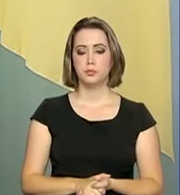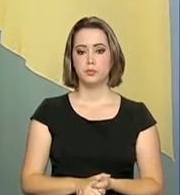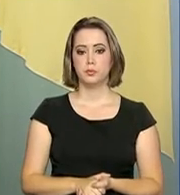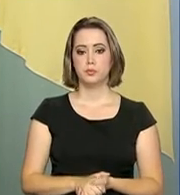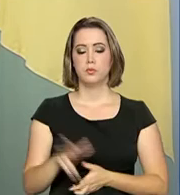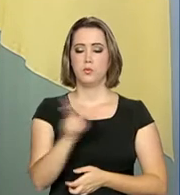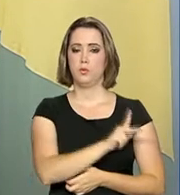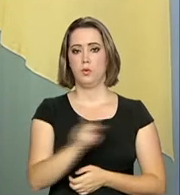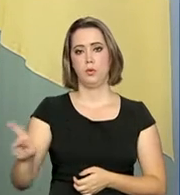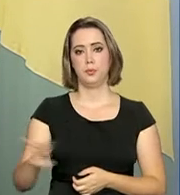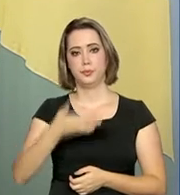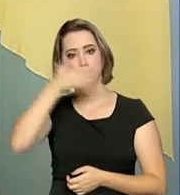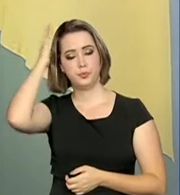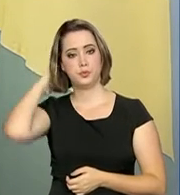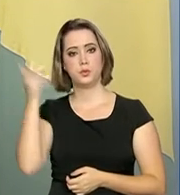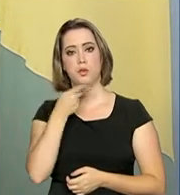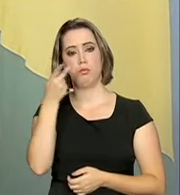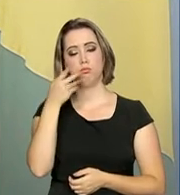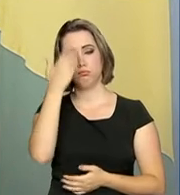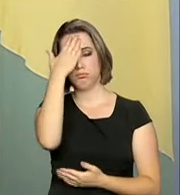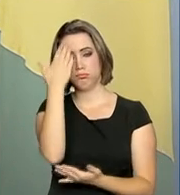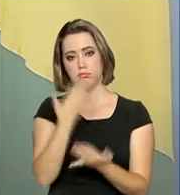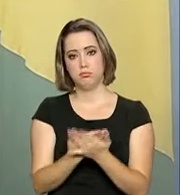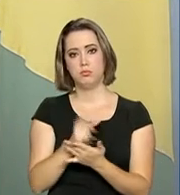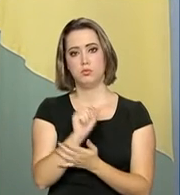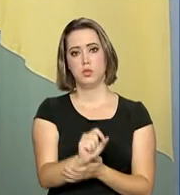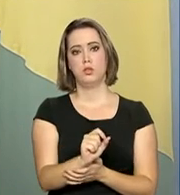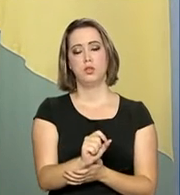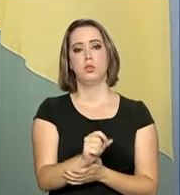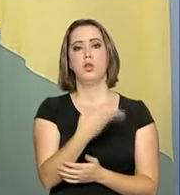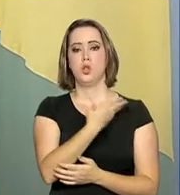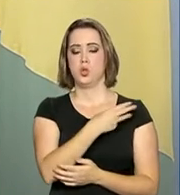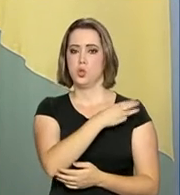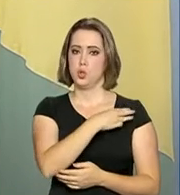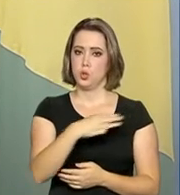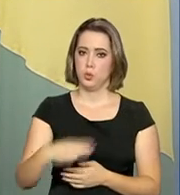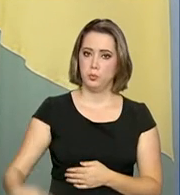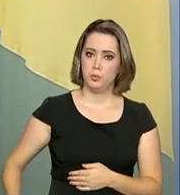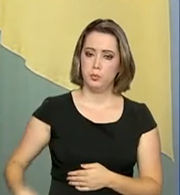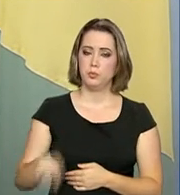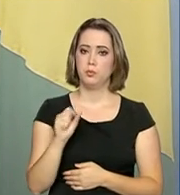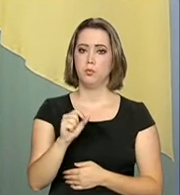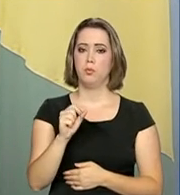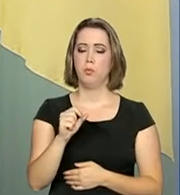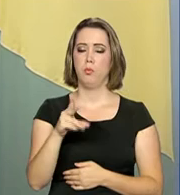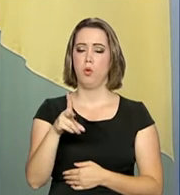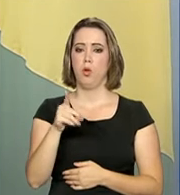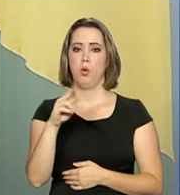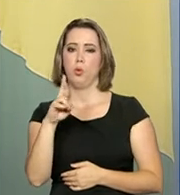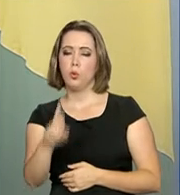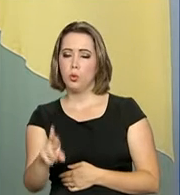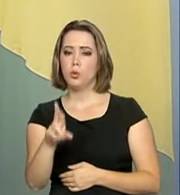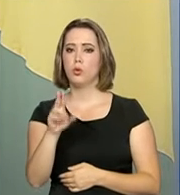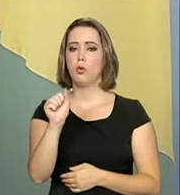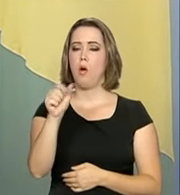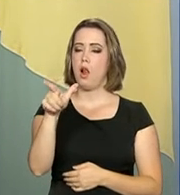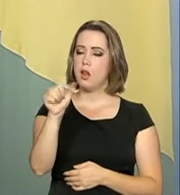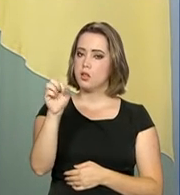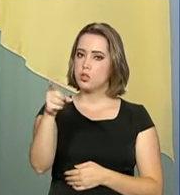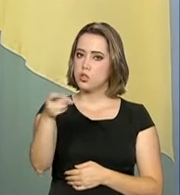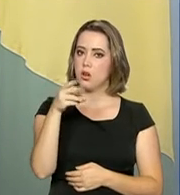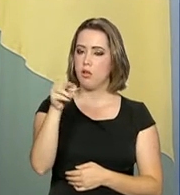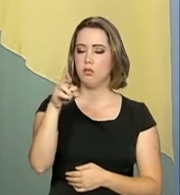O presidente Michel Temer reitera a sua convicção de que o Dr. Alexandre de Moraes prestará contribuição